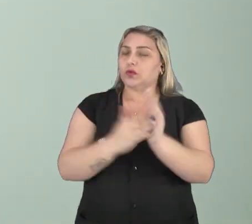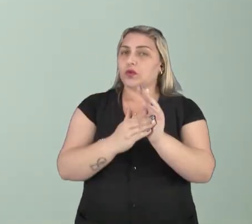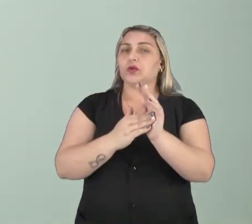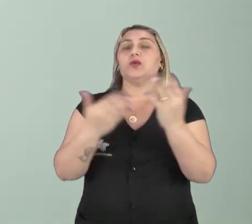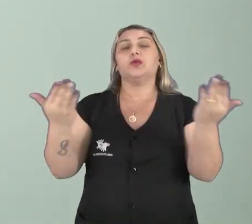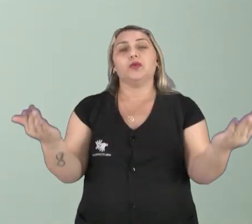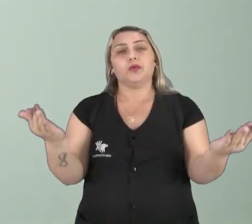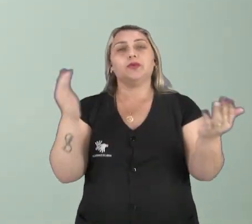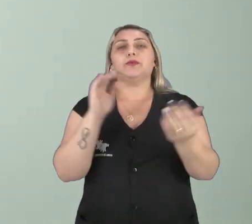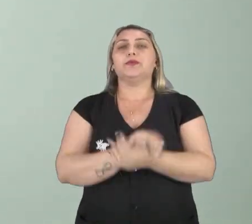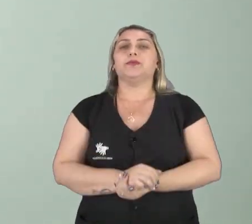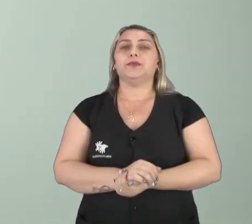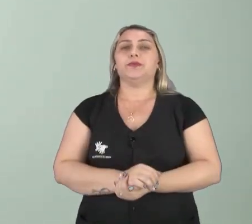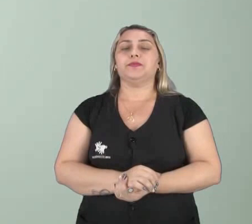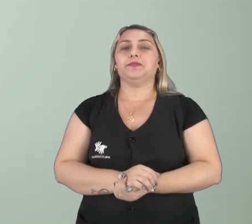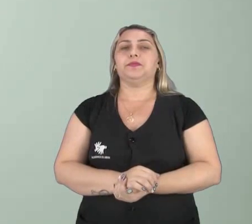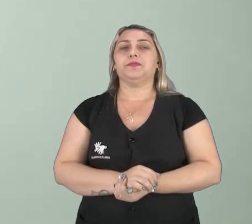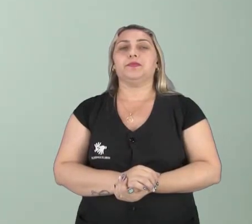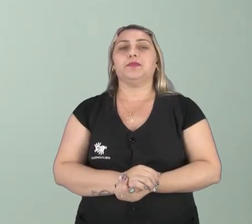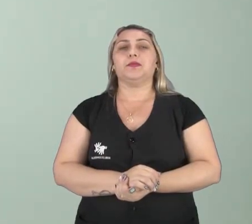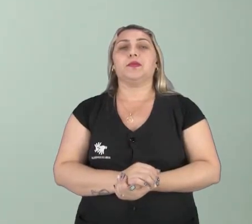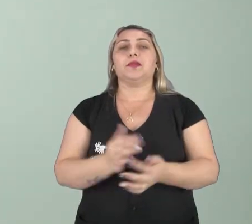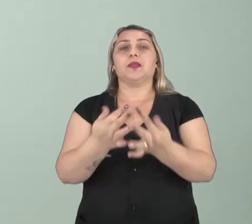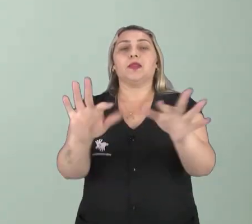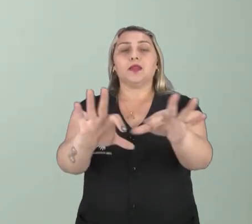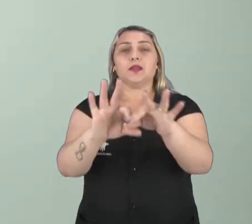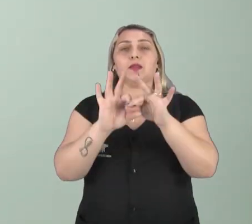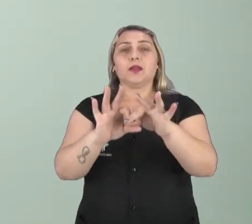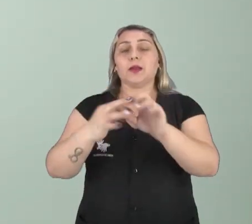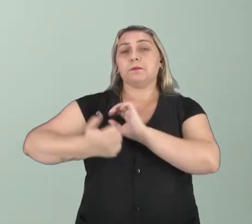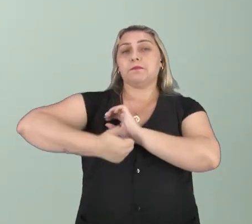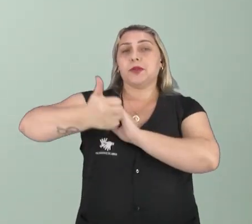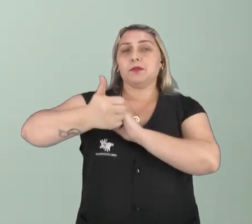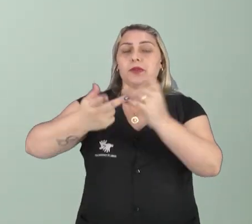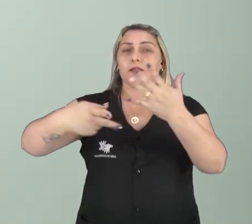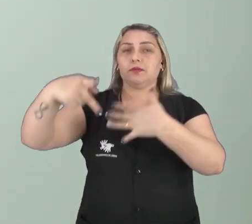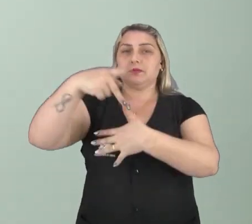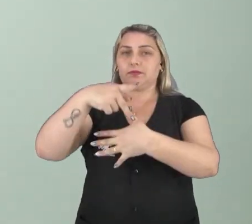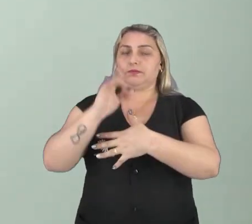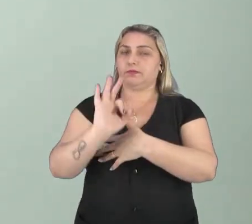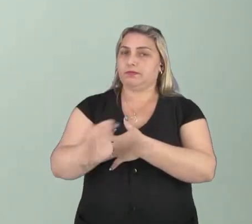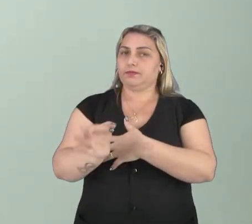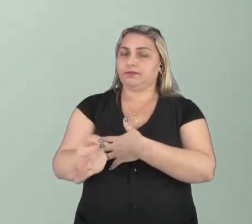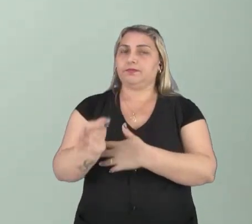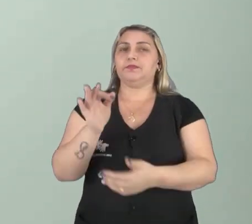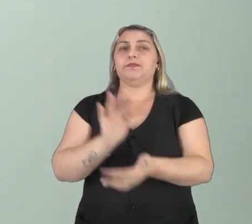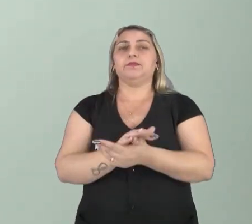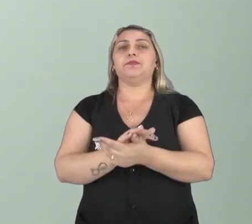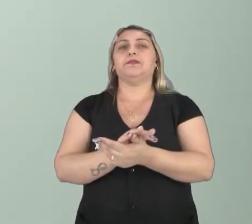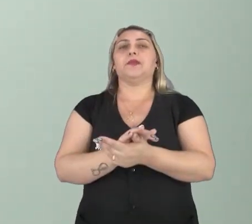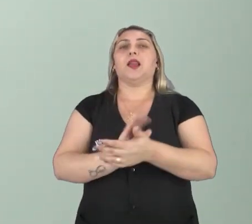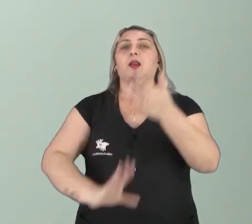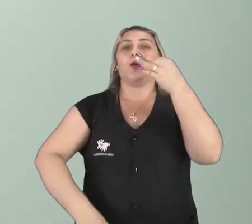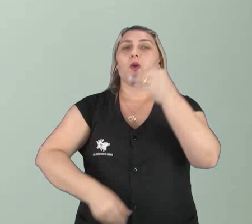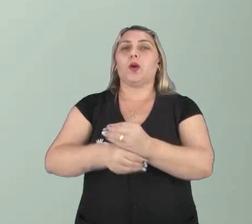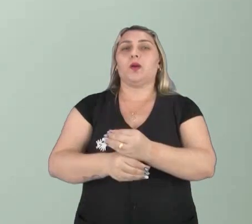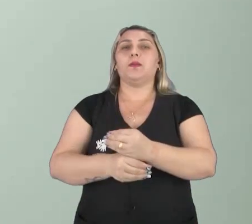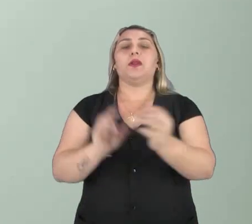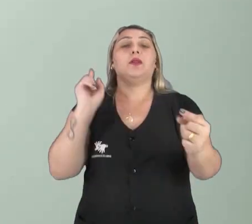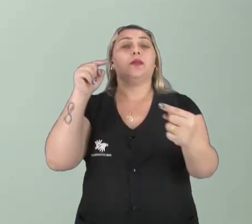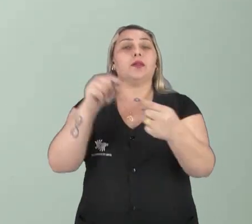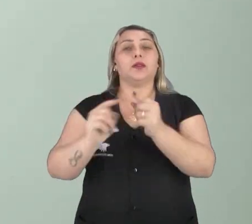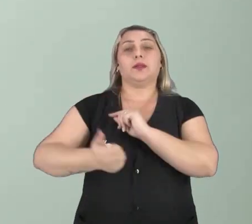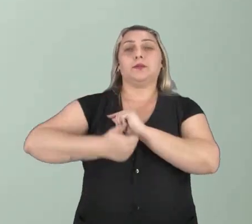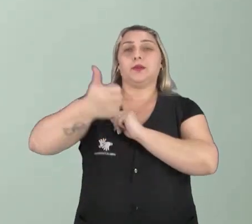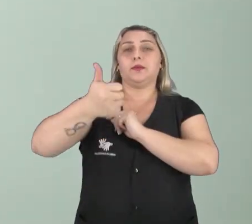longe dessa, logo ela vai ser subordinada daquela primeira. Ela vai estar complementando o sentido daquela primeira,